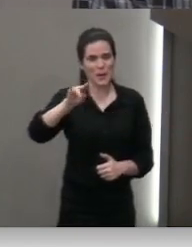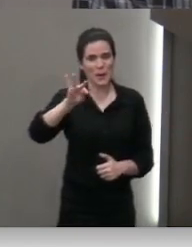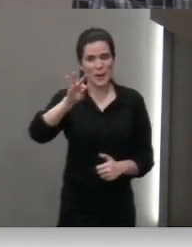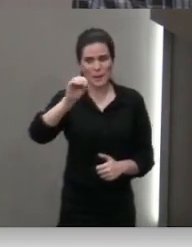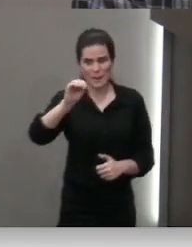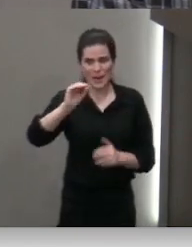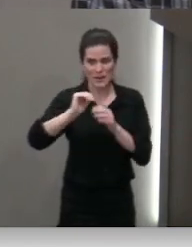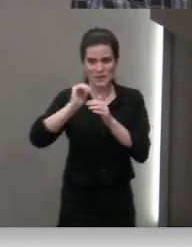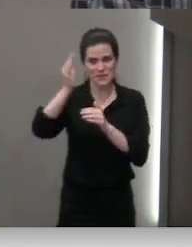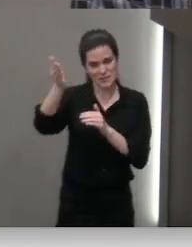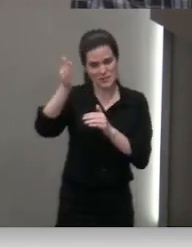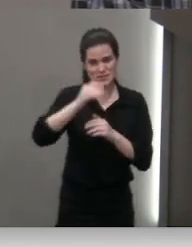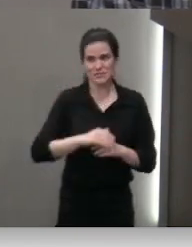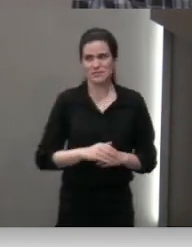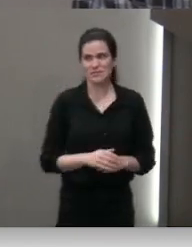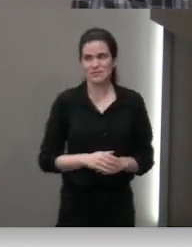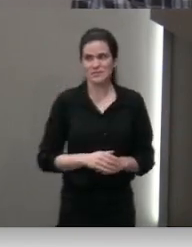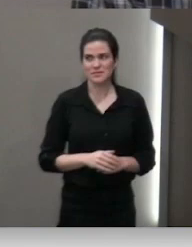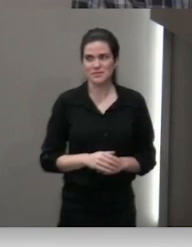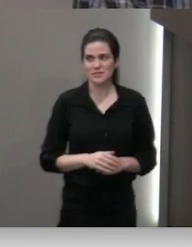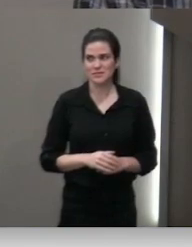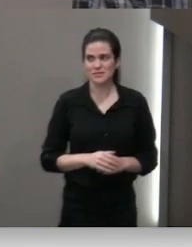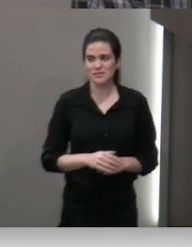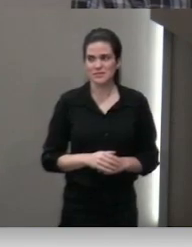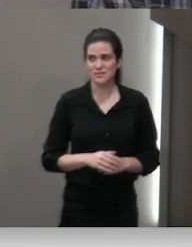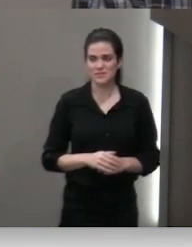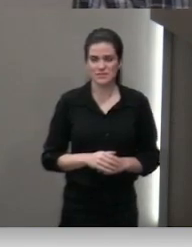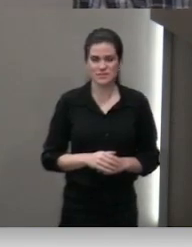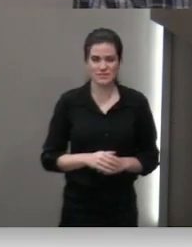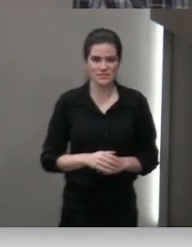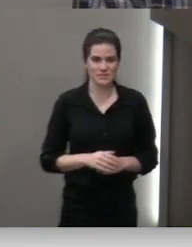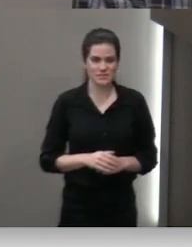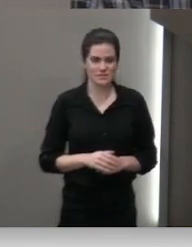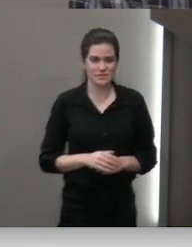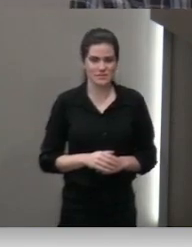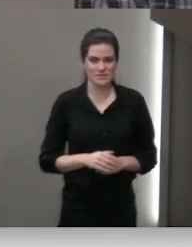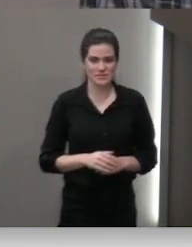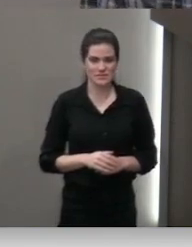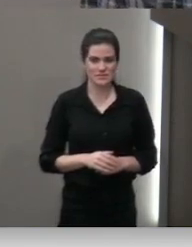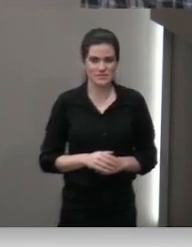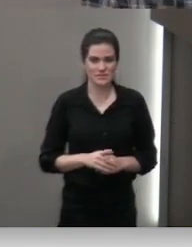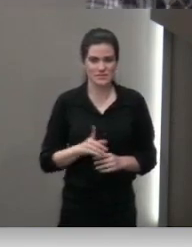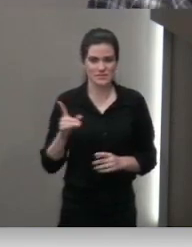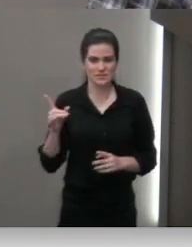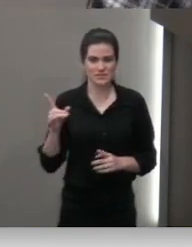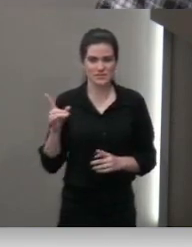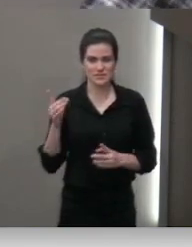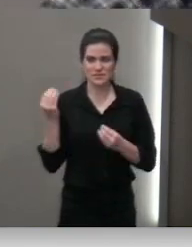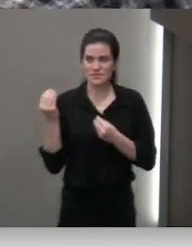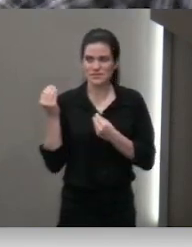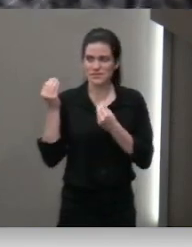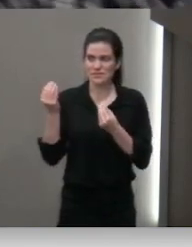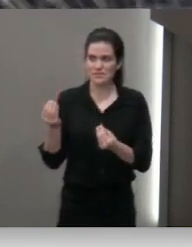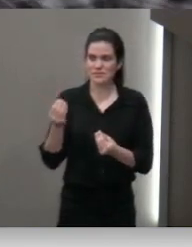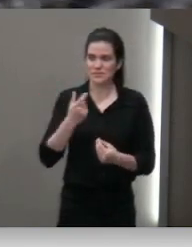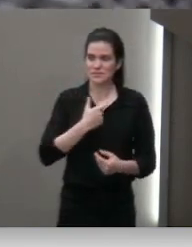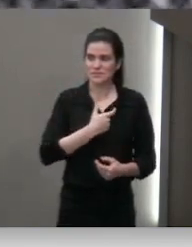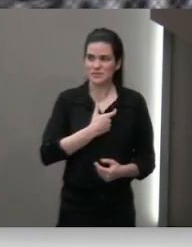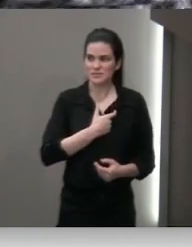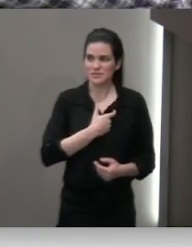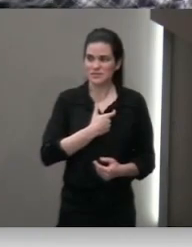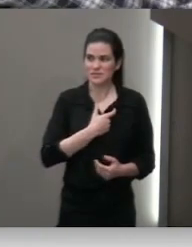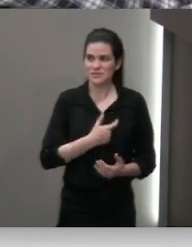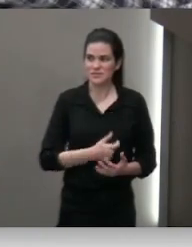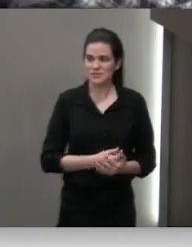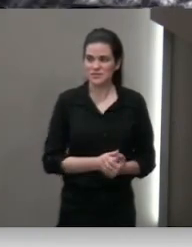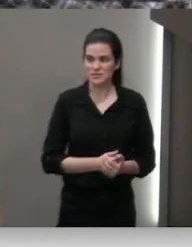saguão. É, então, de imediato, Rufa, eu te passo, então, a medalha. É, pode fazer a entrega aqui na frente.